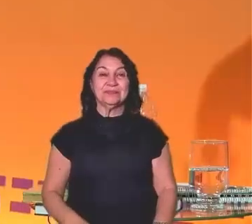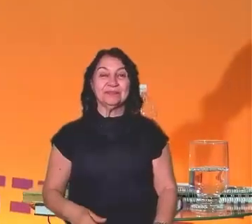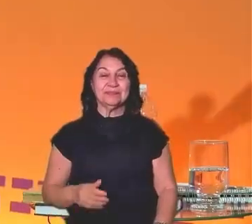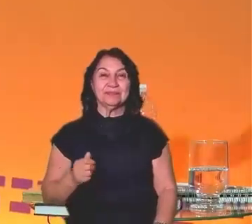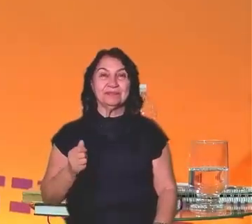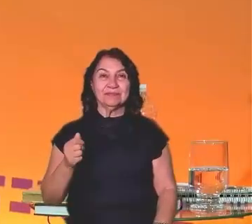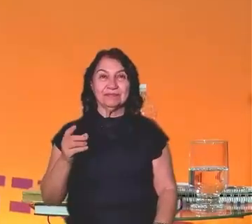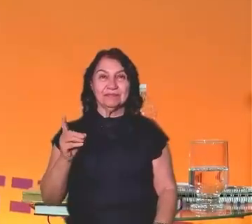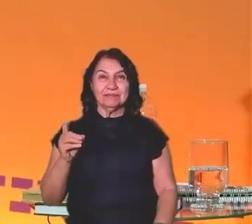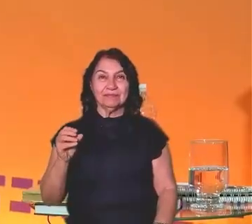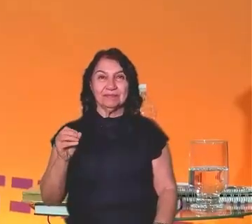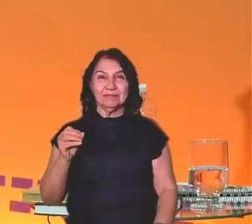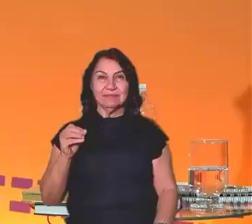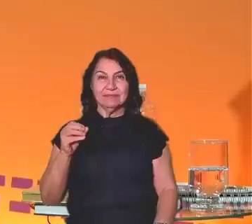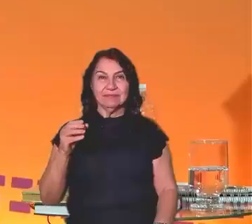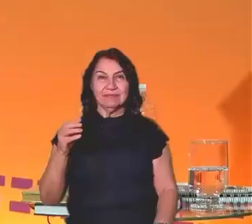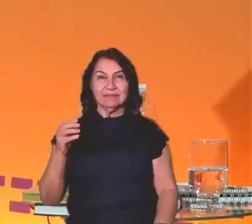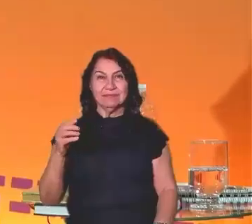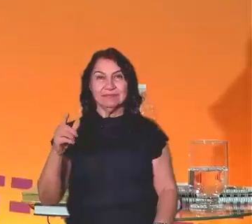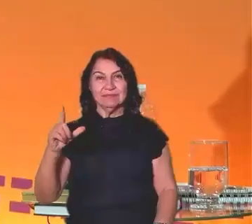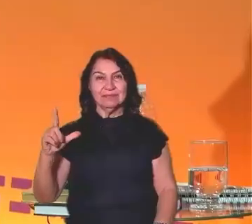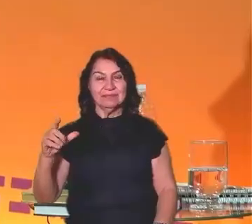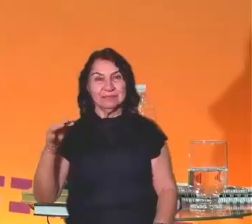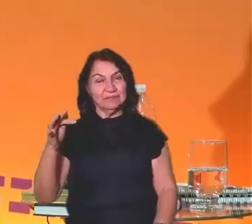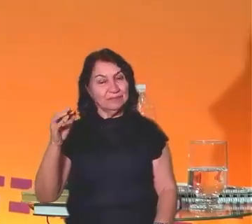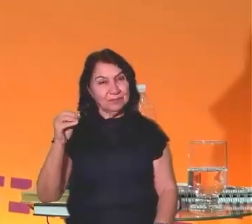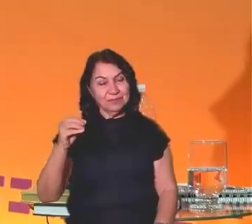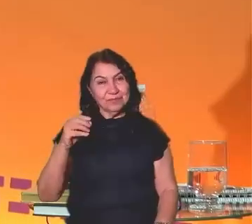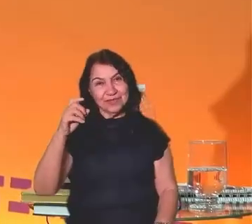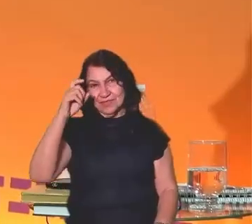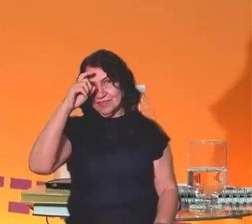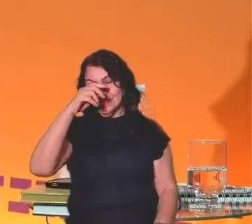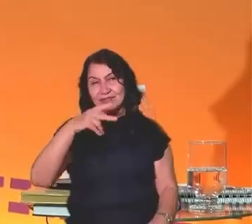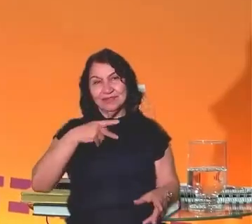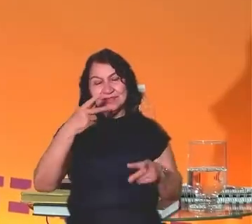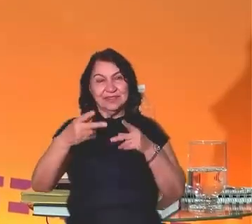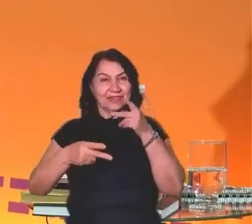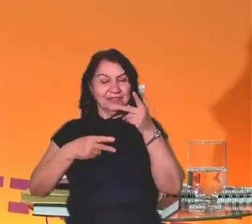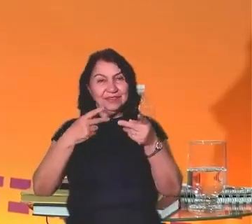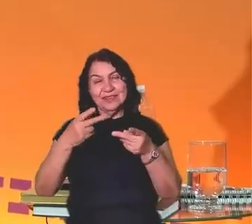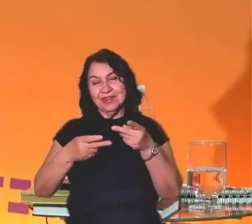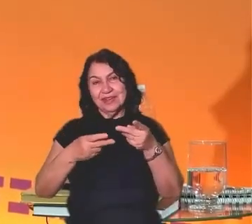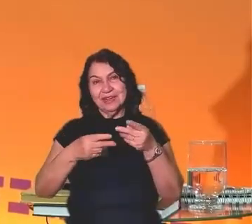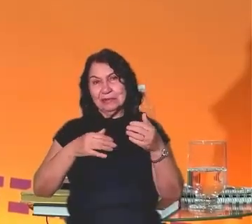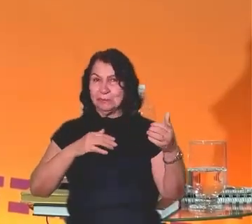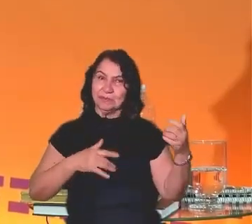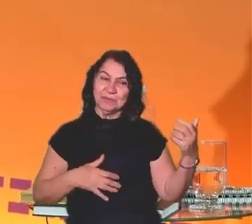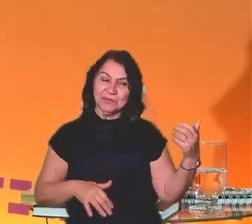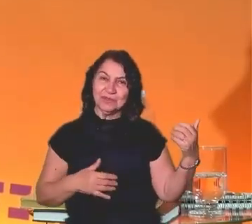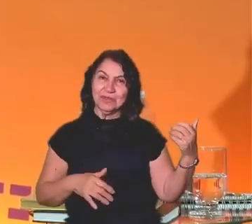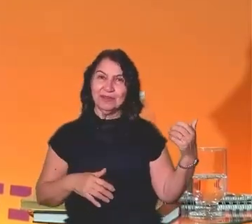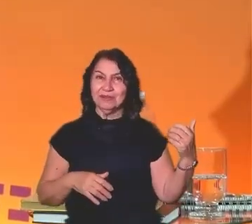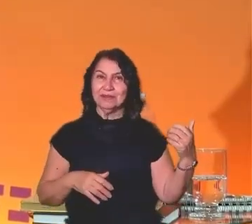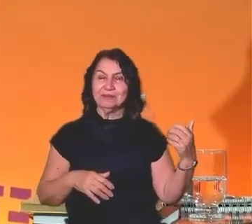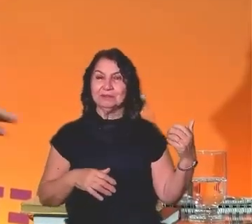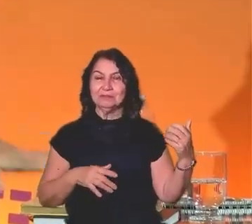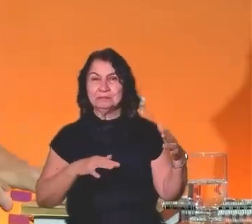Adolfo, é de supetão essas coisas, né? É difícil falar assim, eu não sei se do meu instrumento,